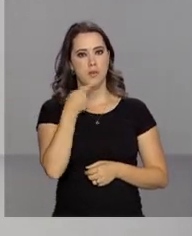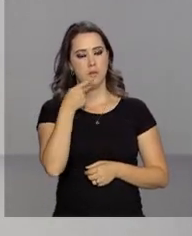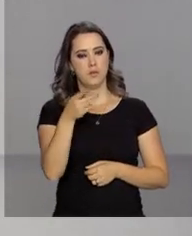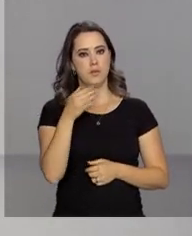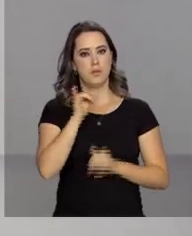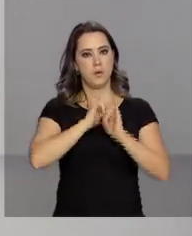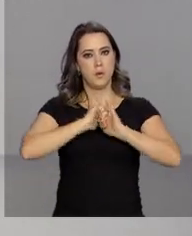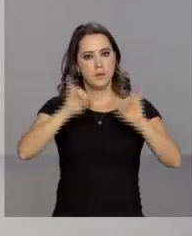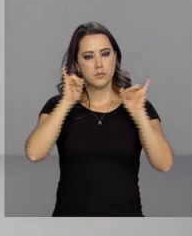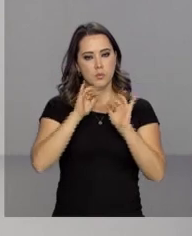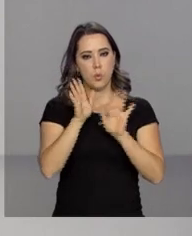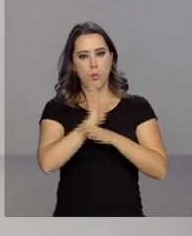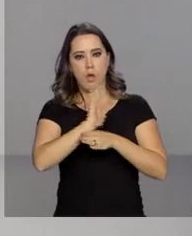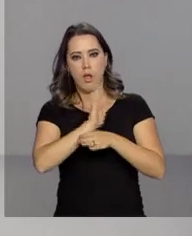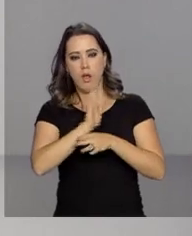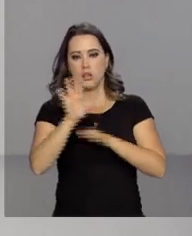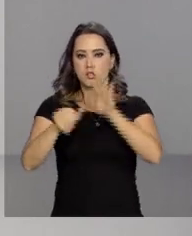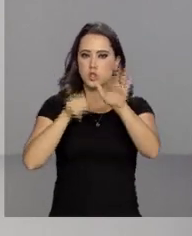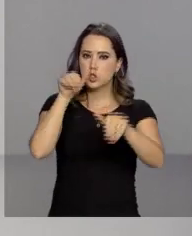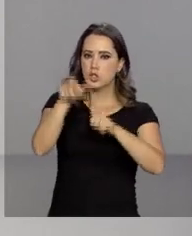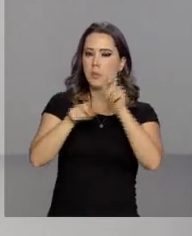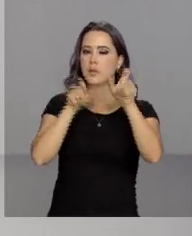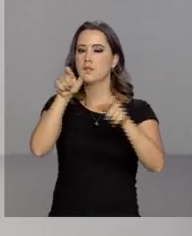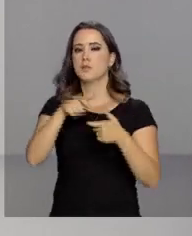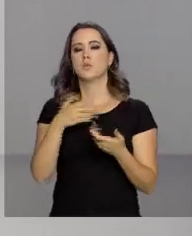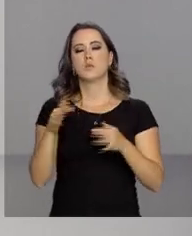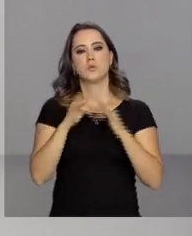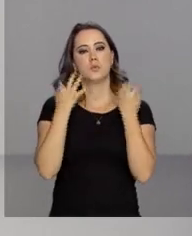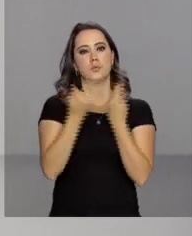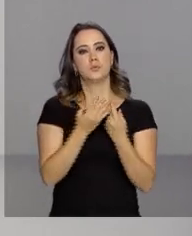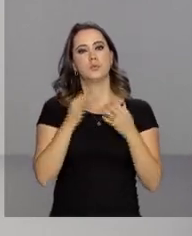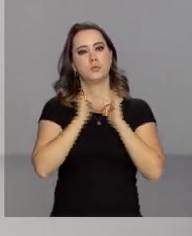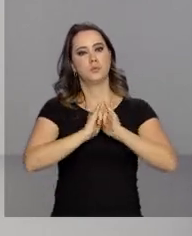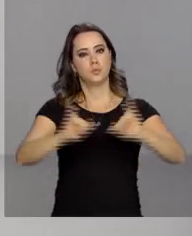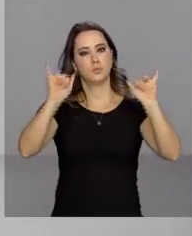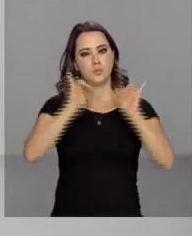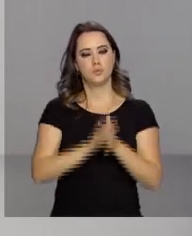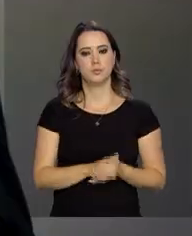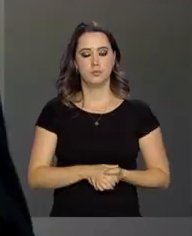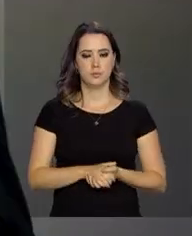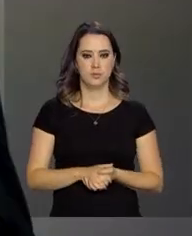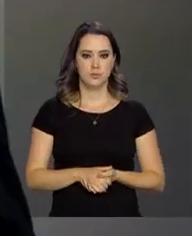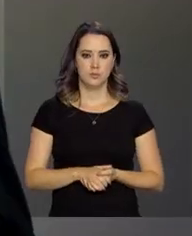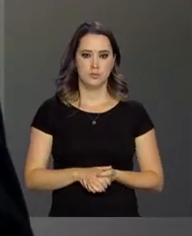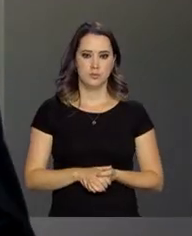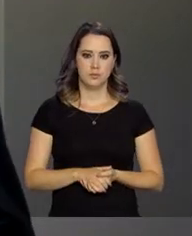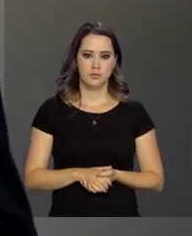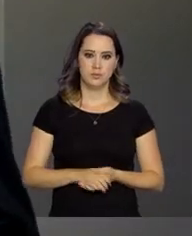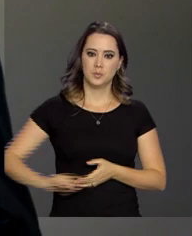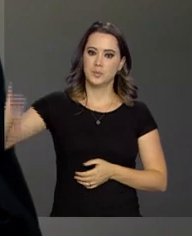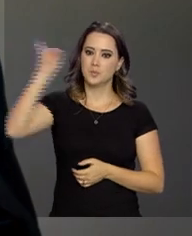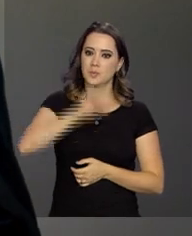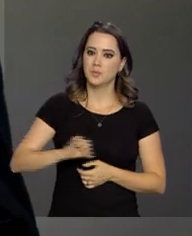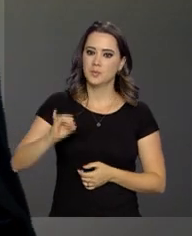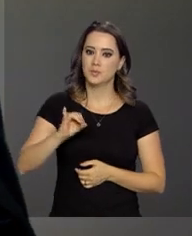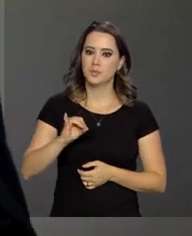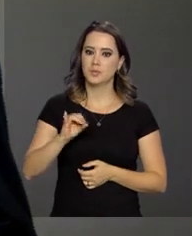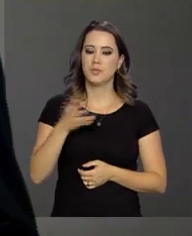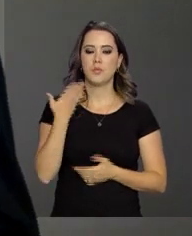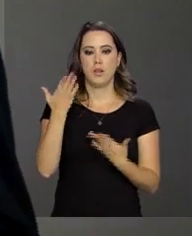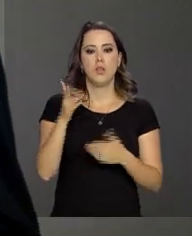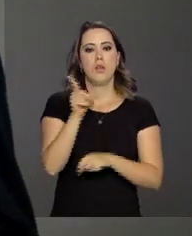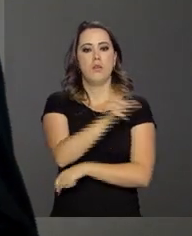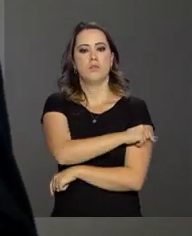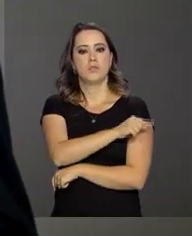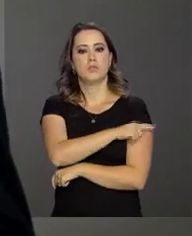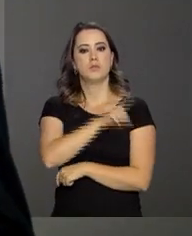mandou pra gente um vídeo convocando as famílias a participarem da campanha olá a vacinação é